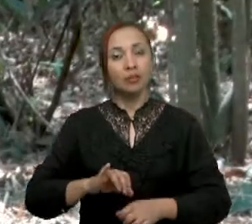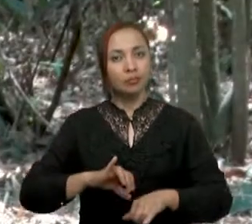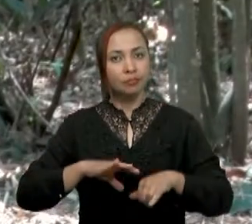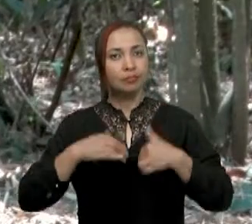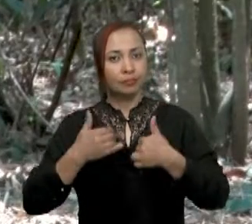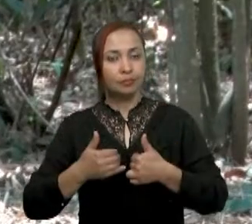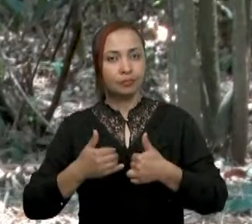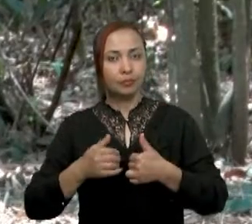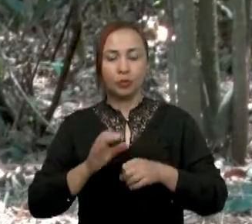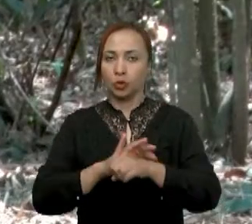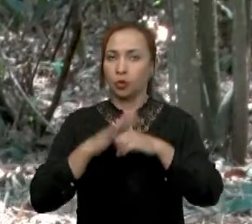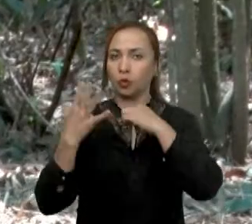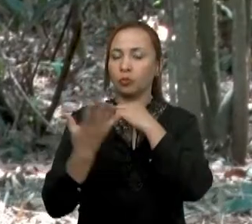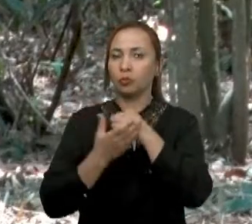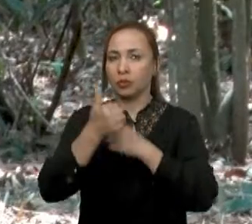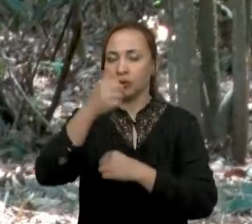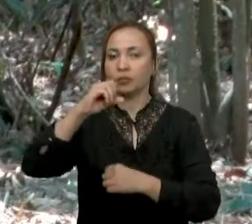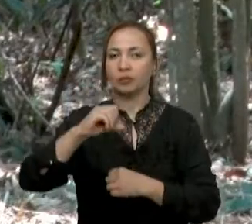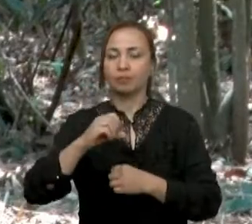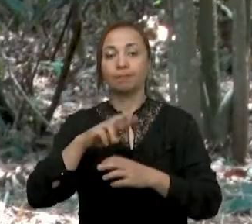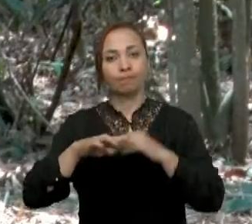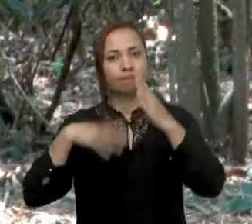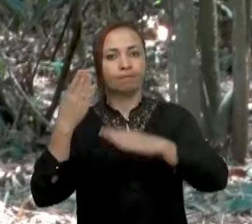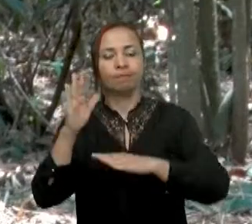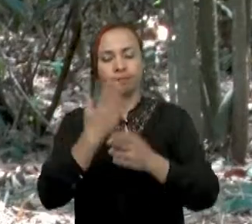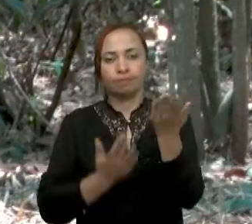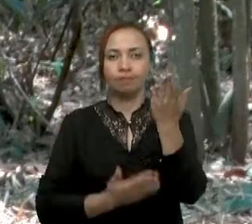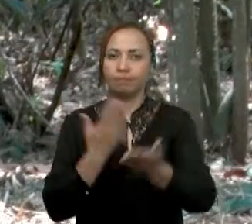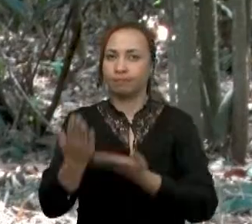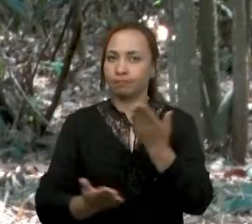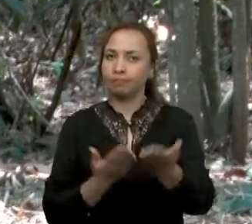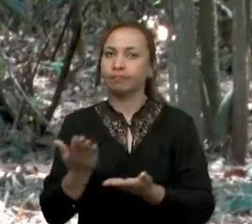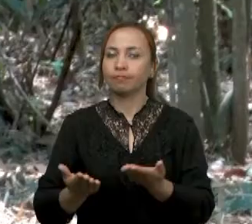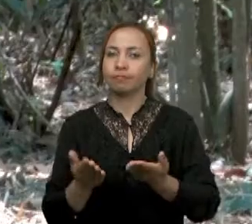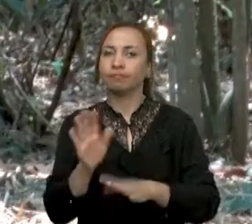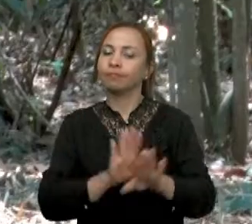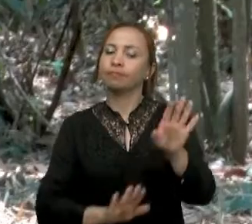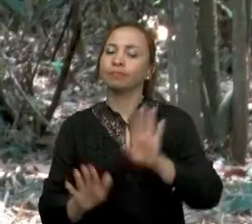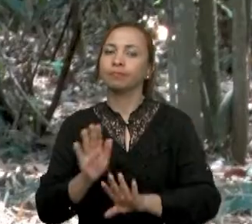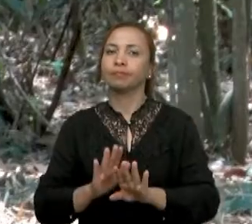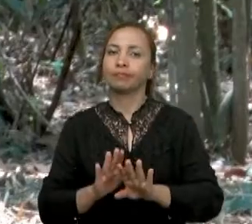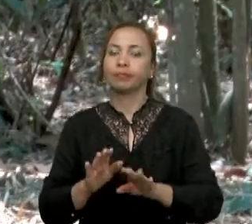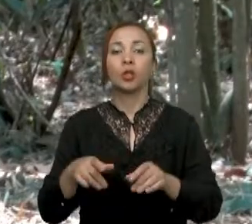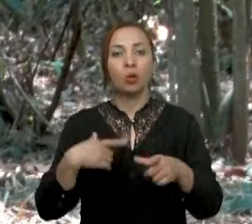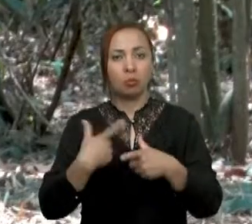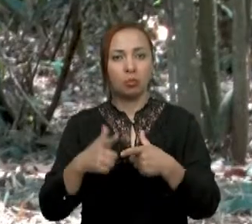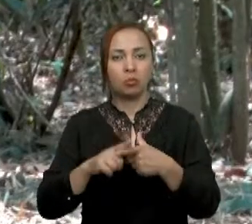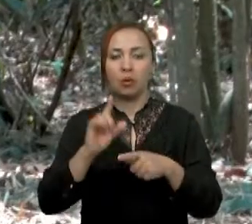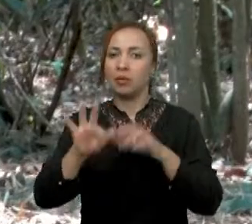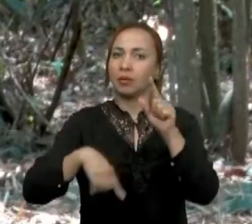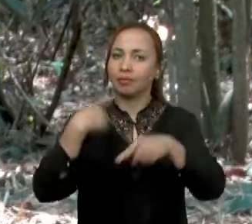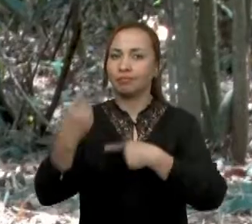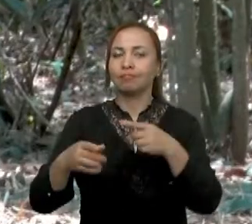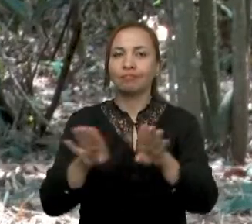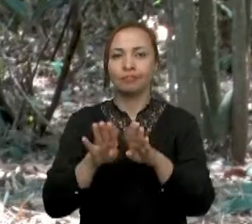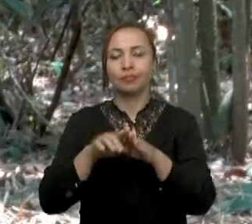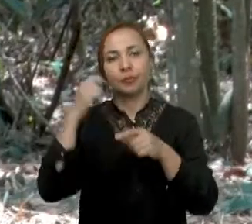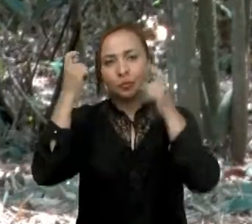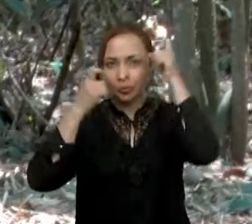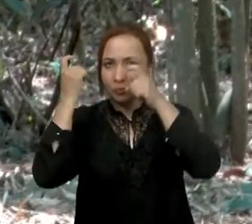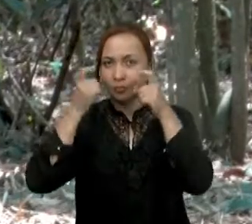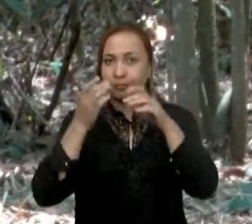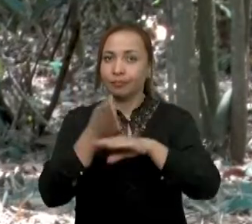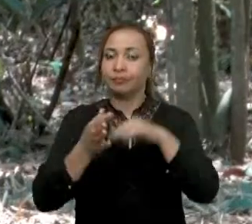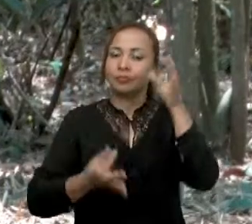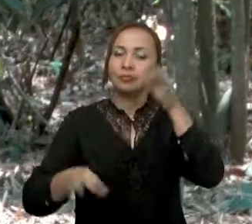e os desafios da covid-19 vão além da Prevenção ou do tratamento a sequelas também são preocupantes e é aí